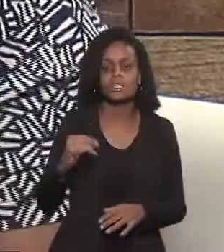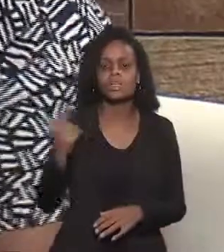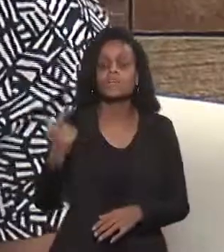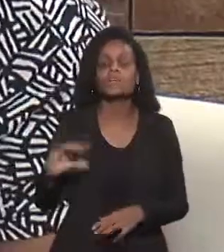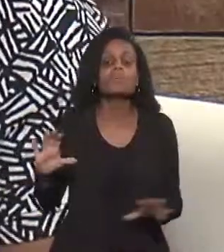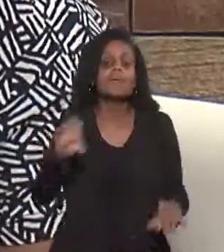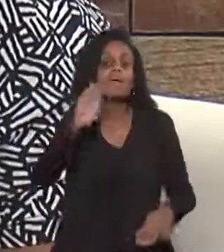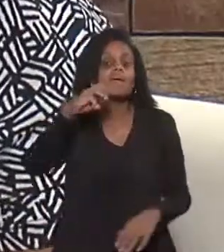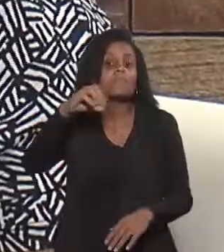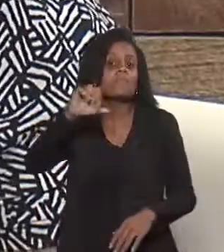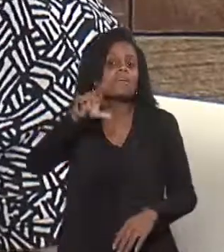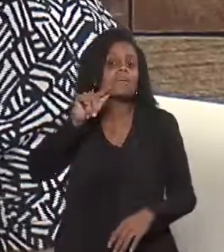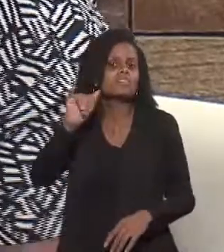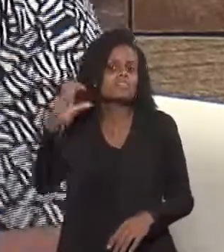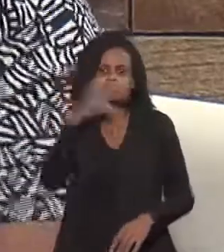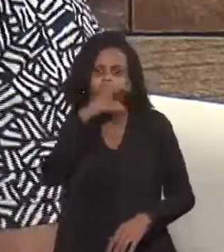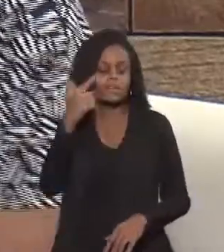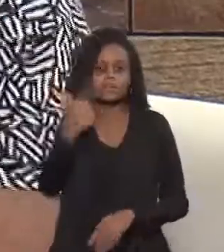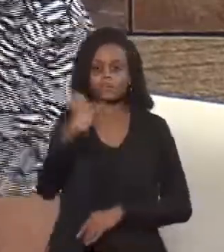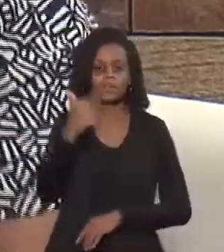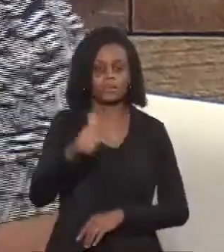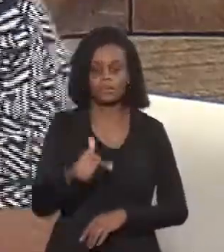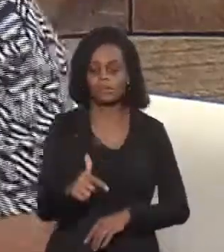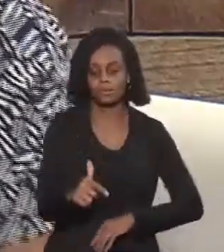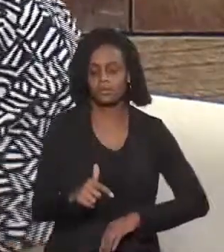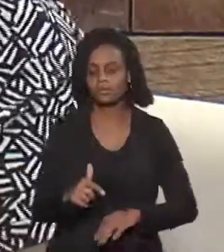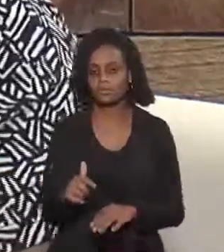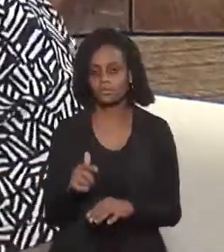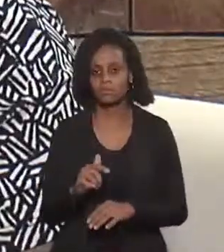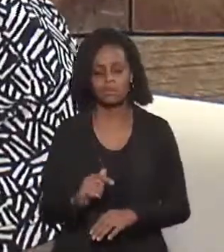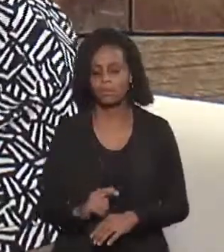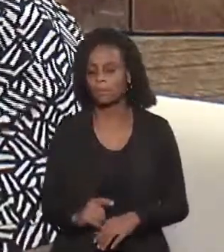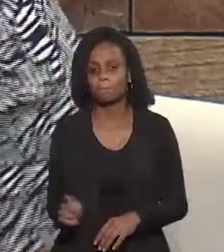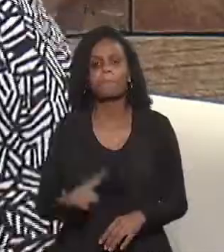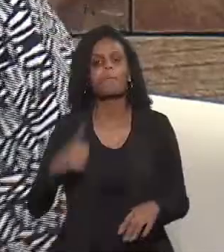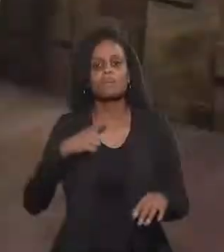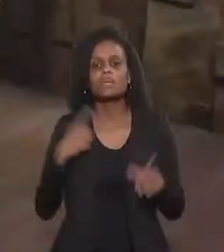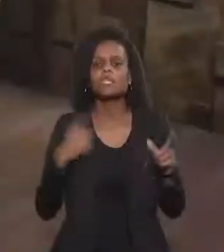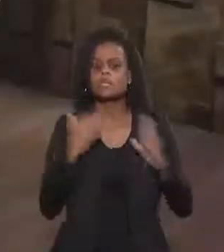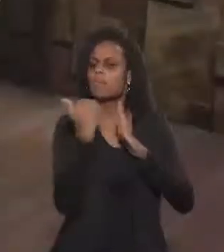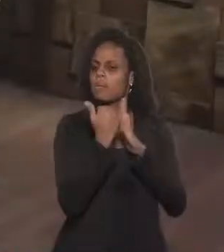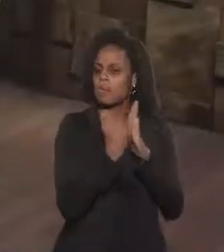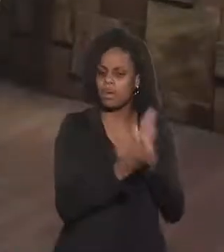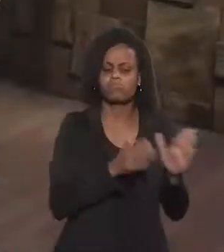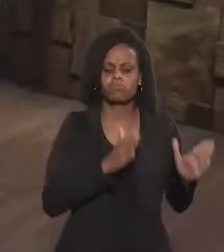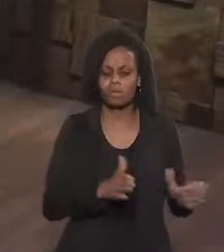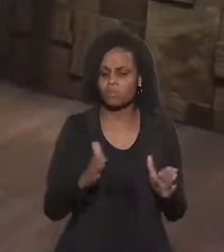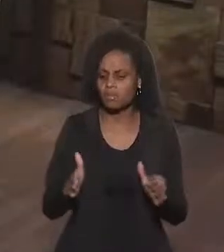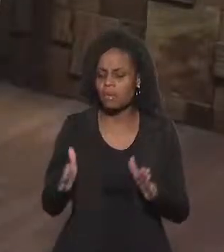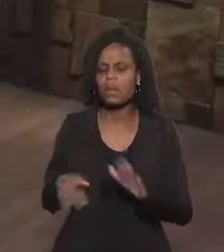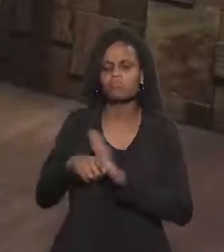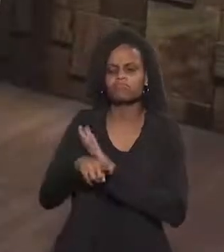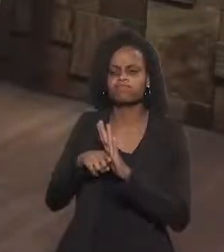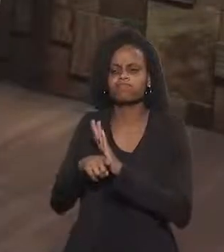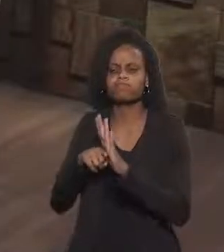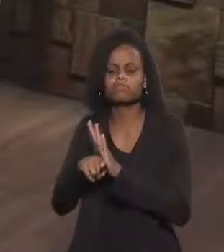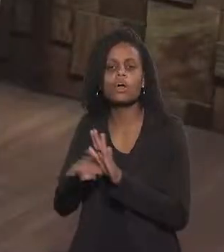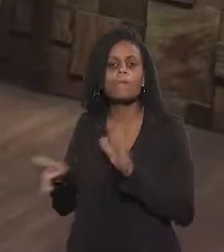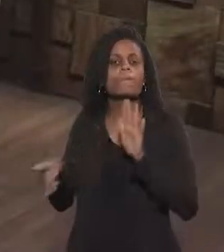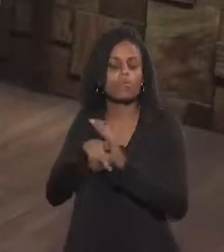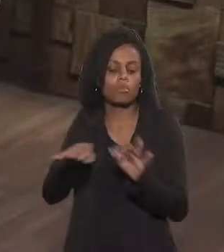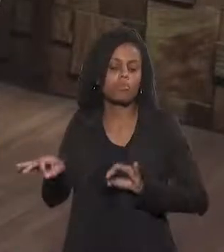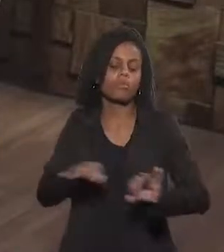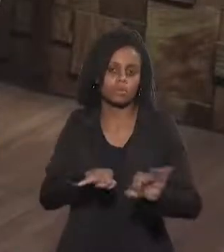um atendimento emergencial nesse sentido de que não tem hora marcada, nada disso. Existe uma triagem, um levantamento que é feito